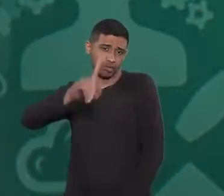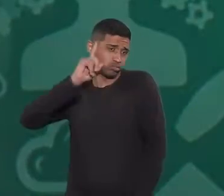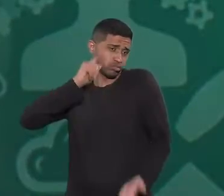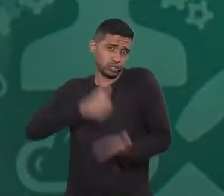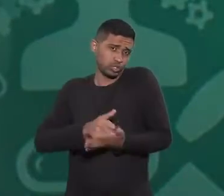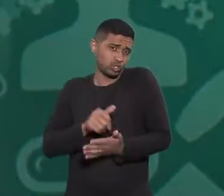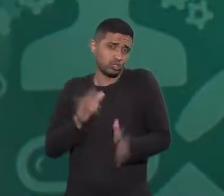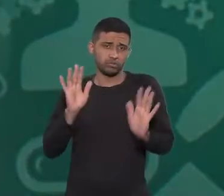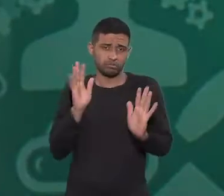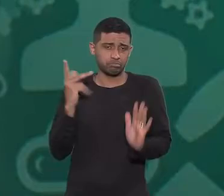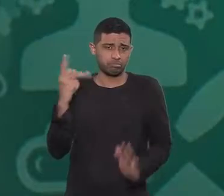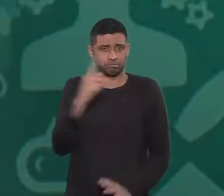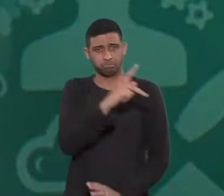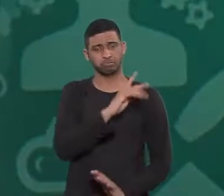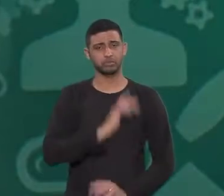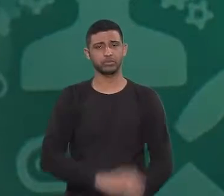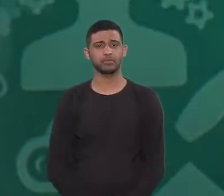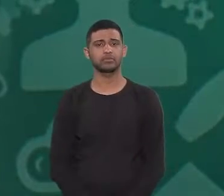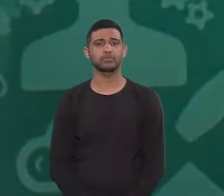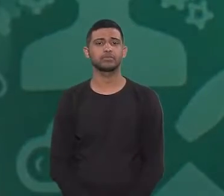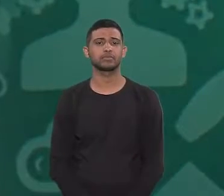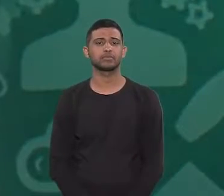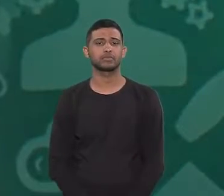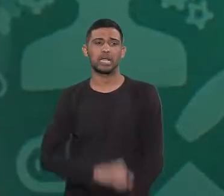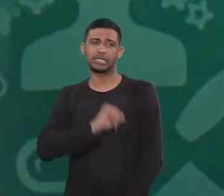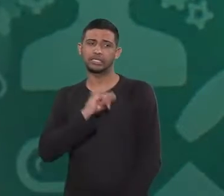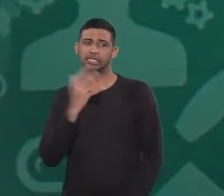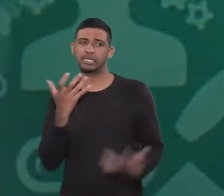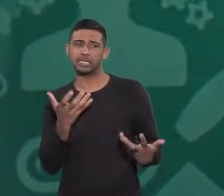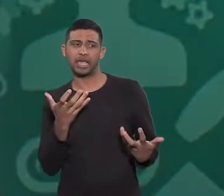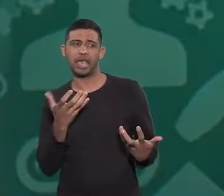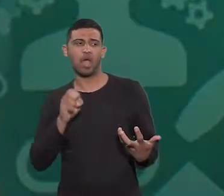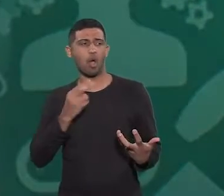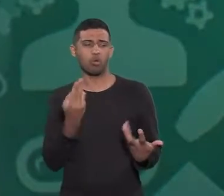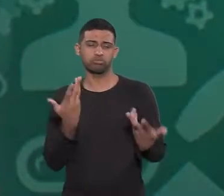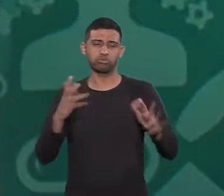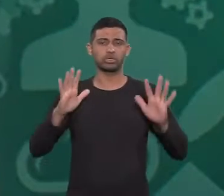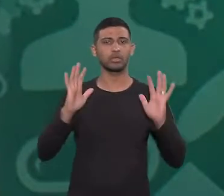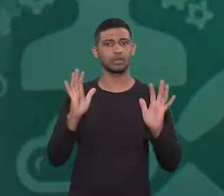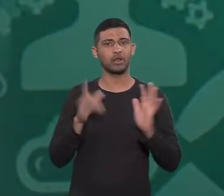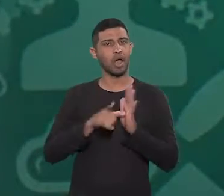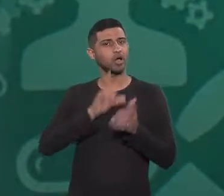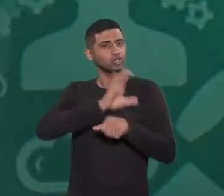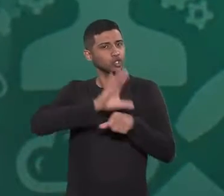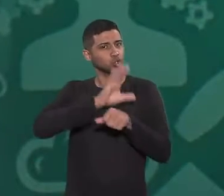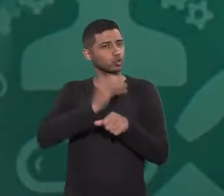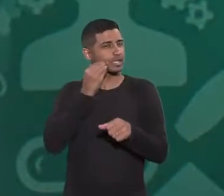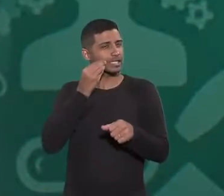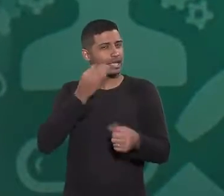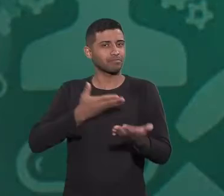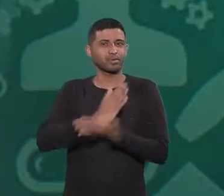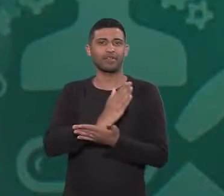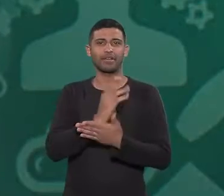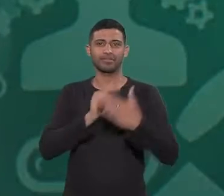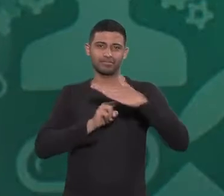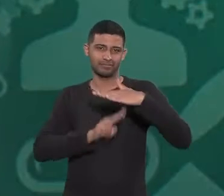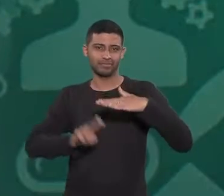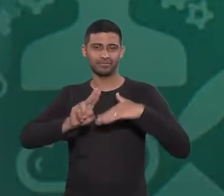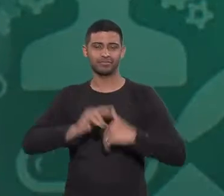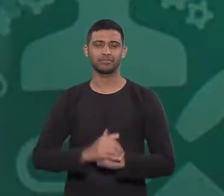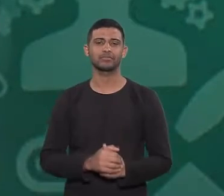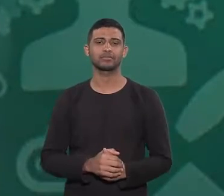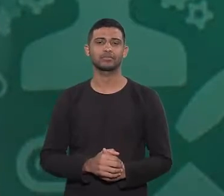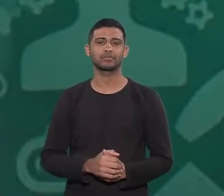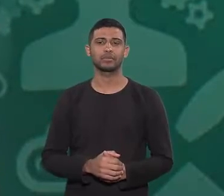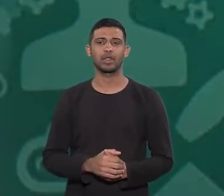que ser optativo você não ir até... Você não fazer um vestibular, não passar numa universidade. E aí,